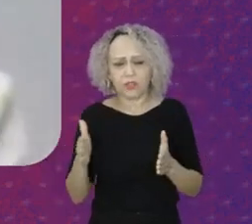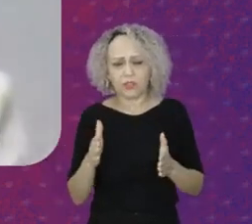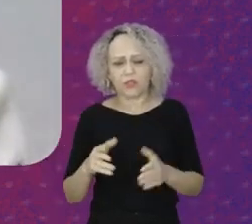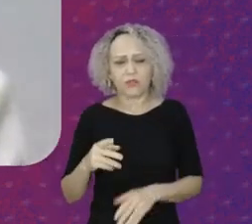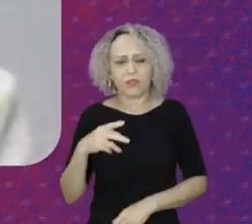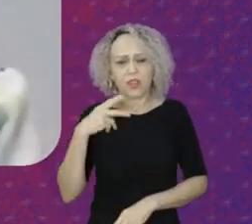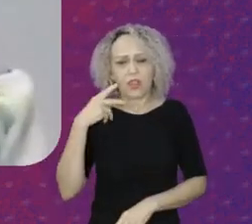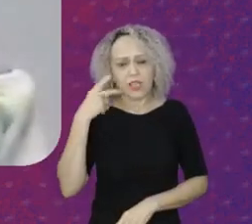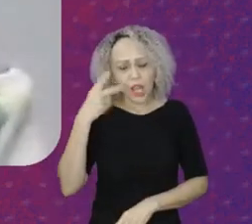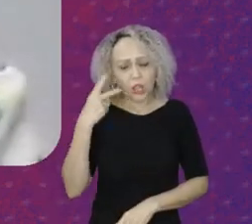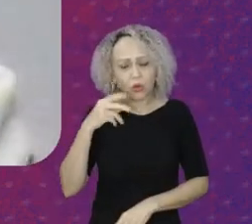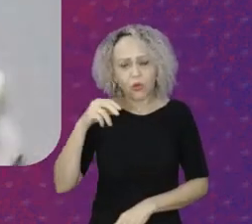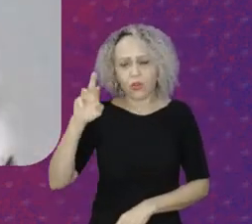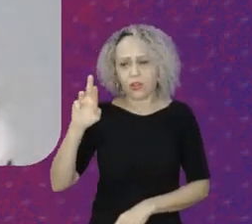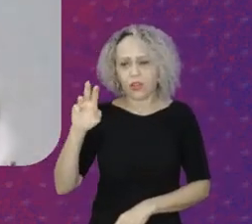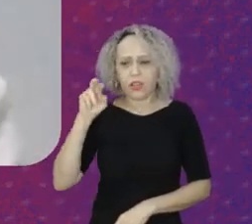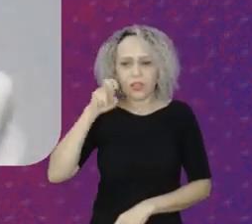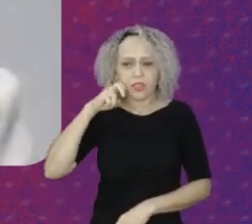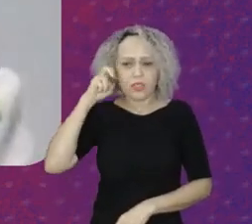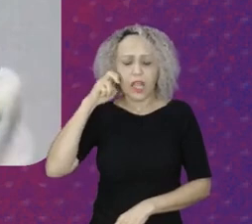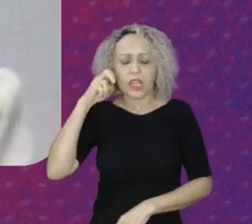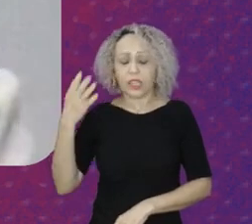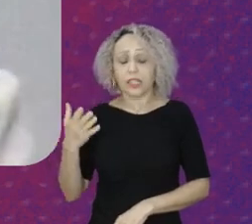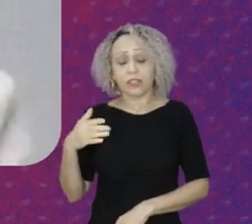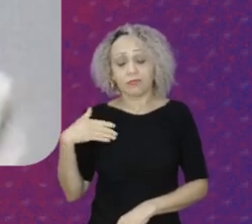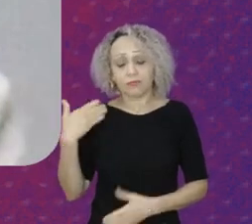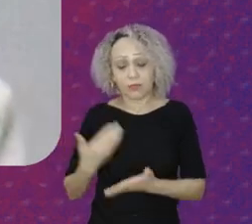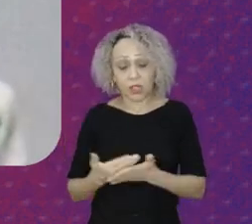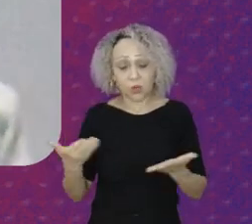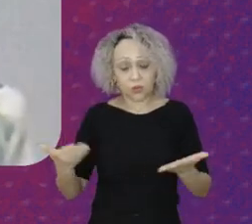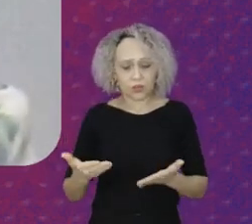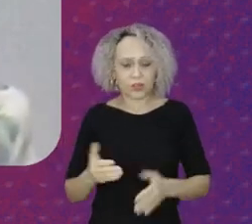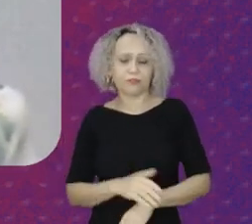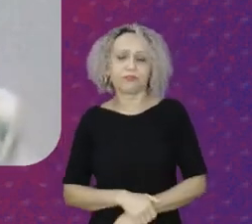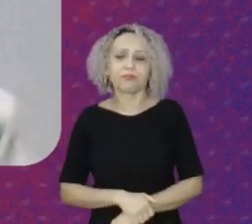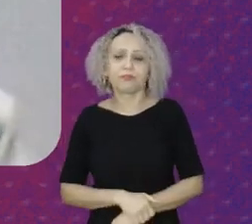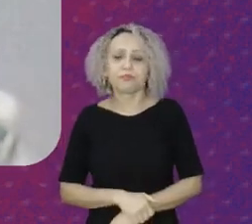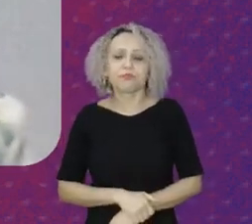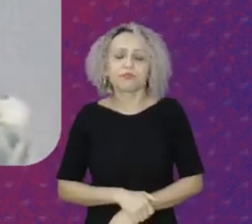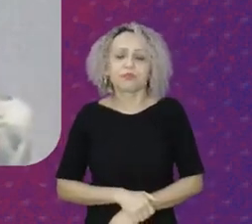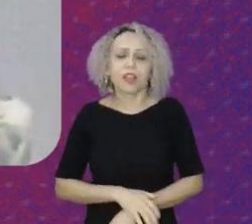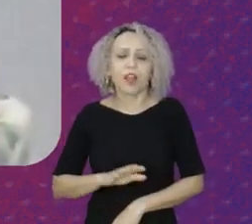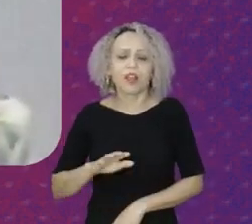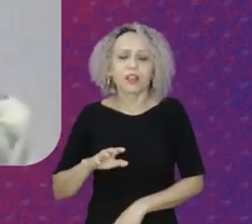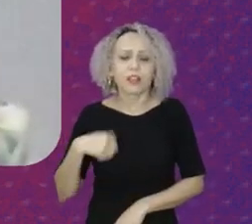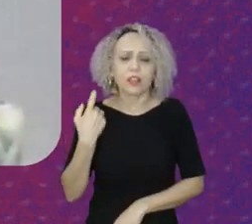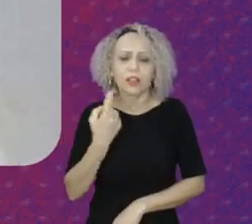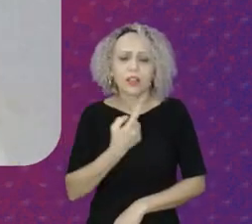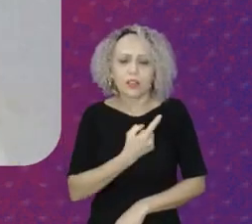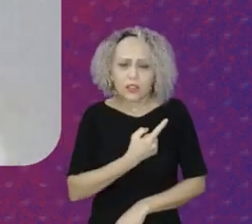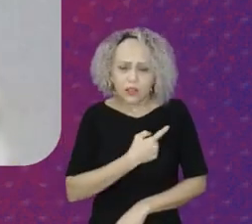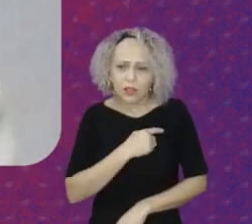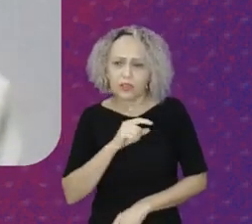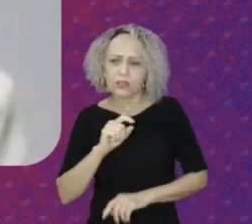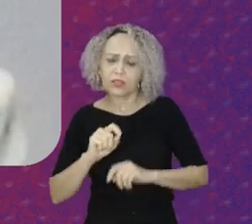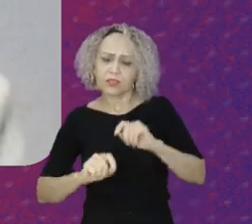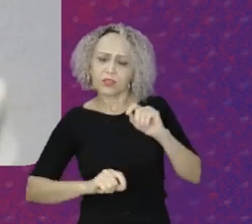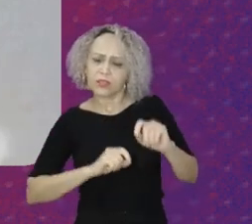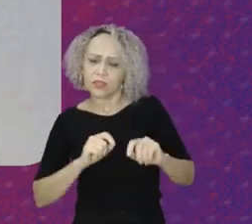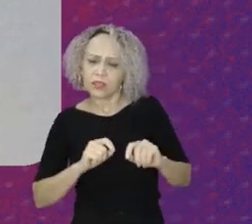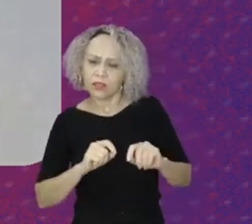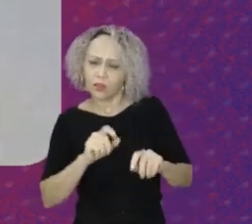tem sido, porque ainda estou nessa fase de conclusão. Então, quando a gente faz uma ação chamada Pega Corda, que a gente